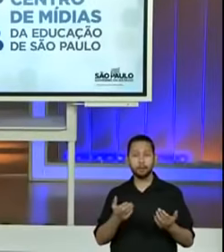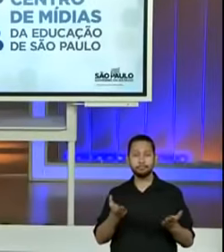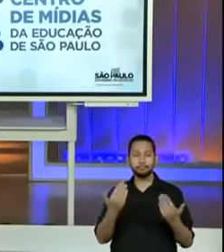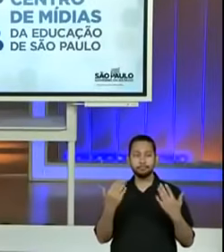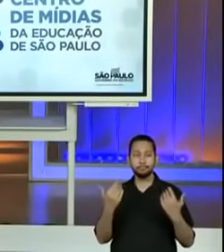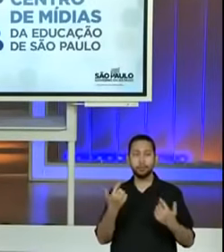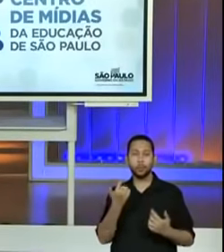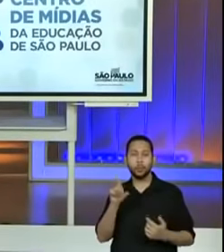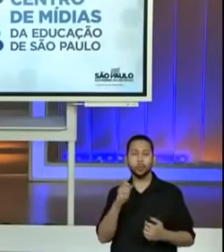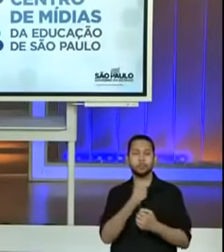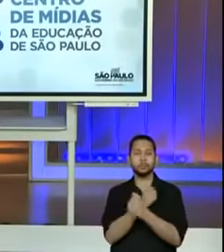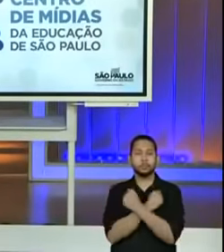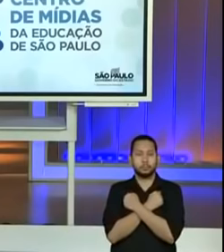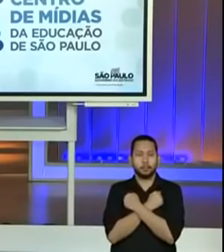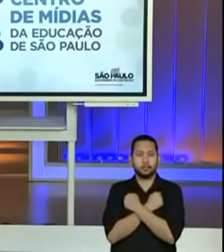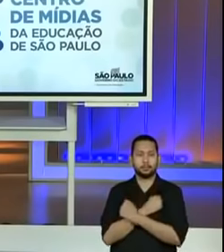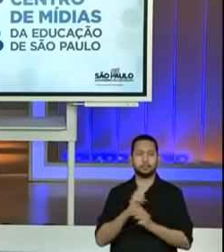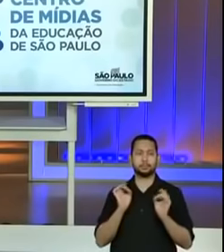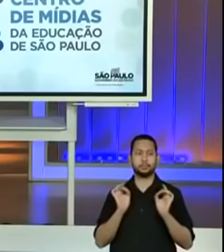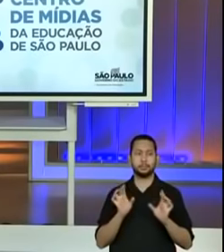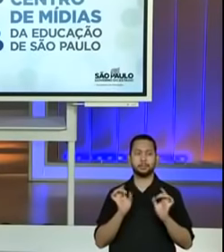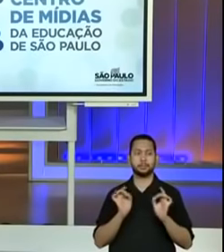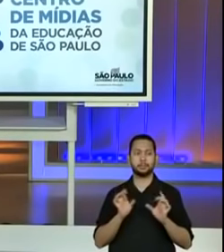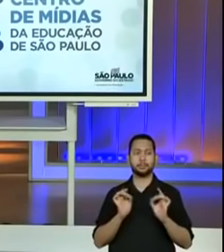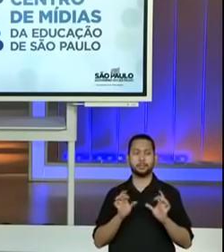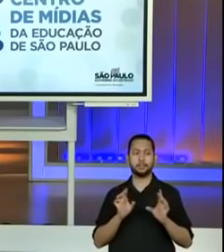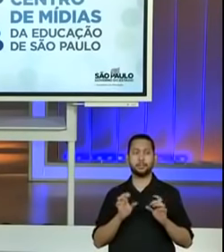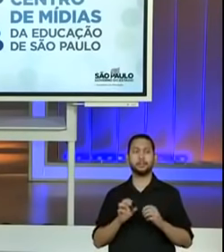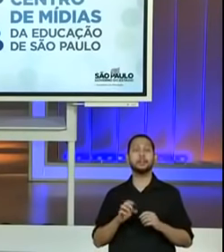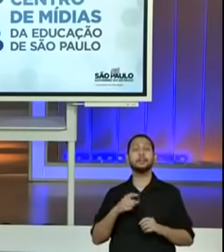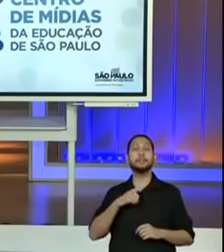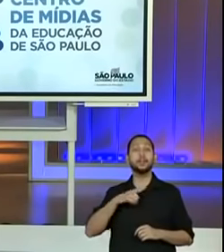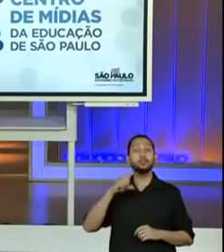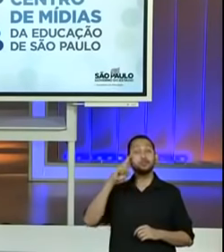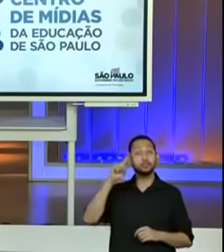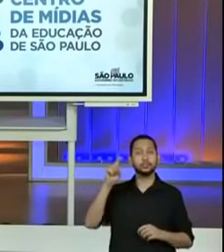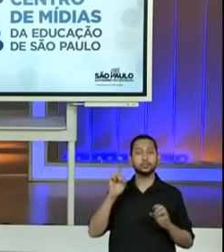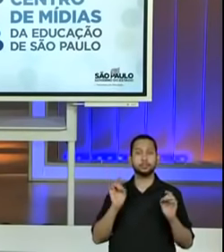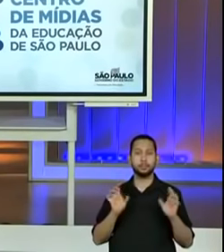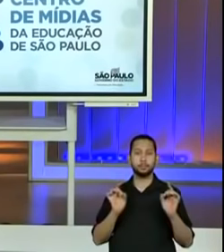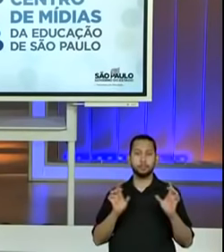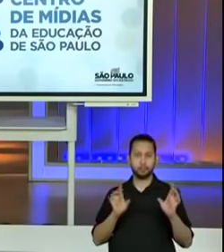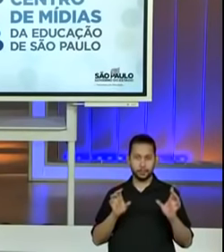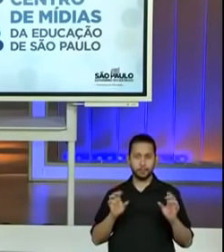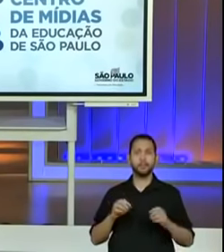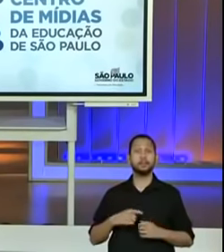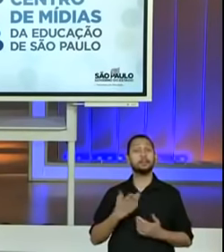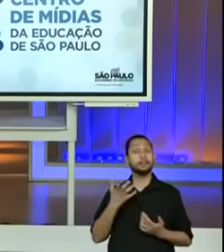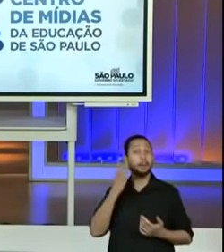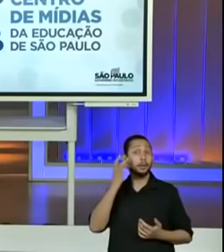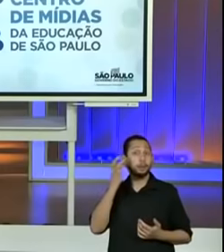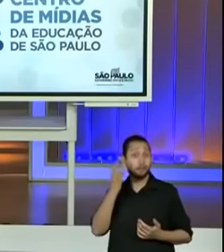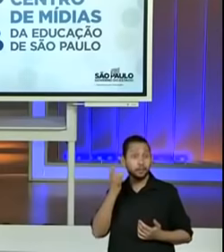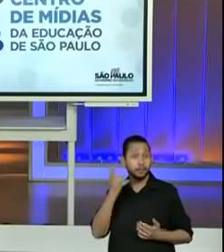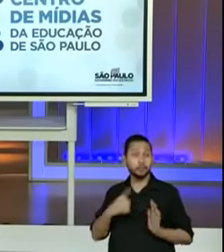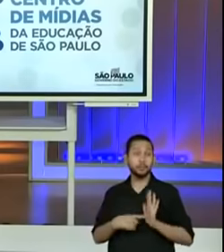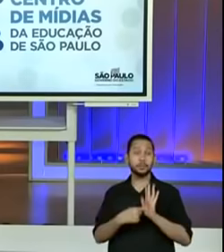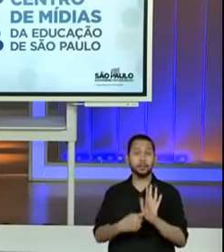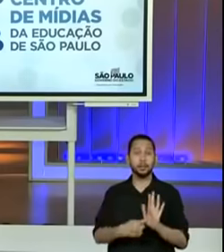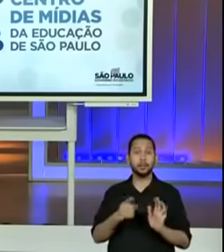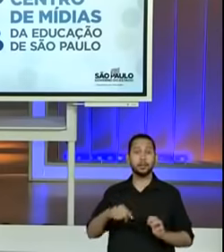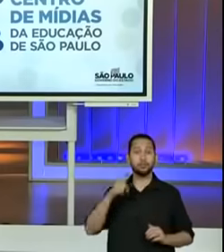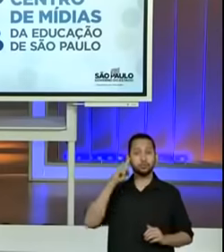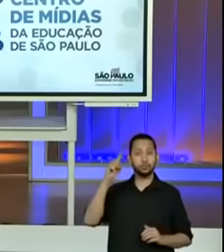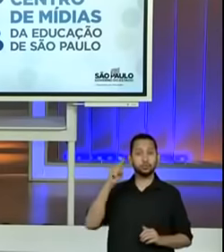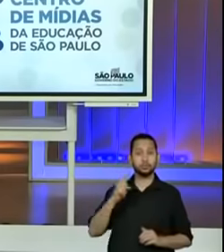outro abraço super especial. Temos uma data muito legal que vai acontecer amanhã, que é o Dia dos Professores. E